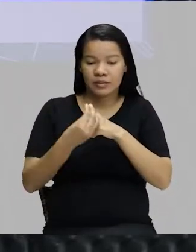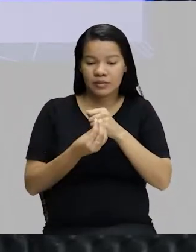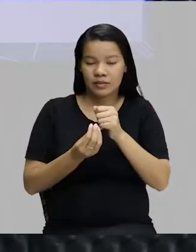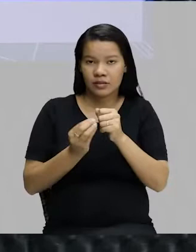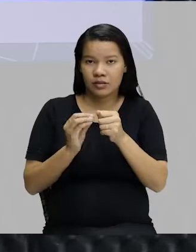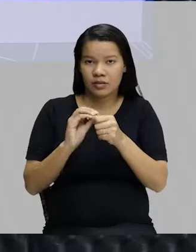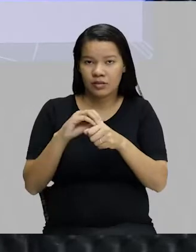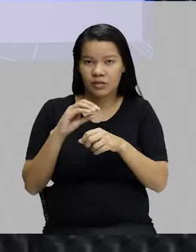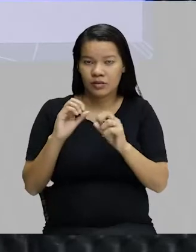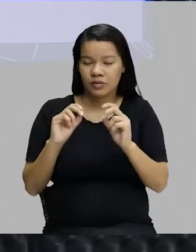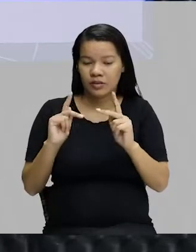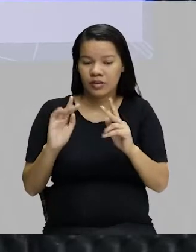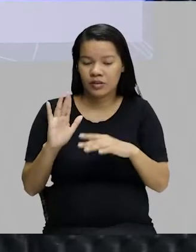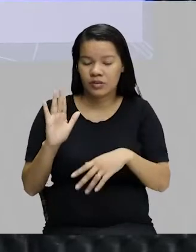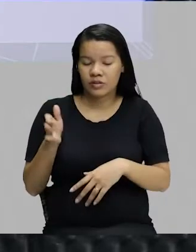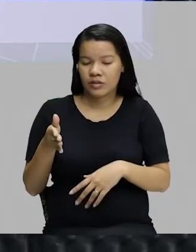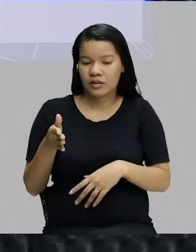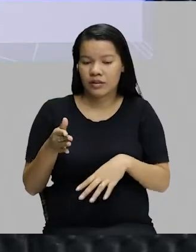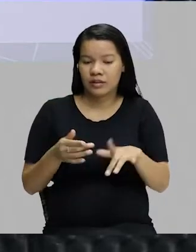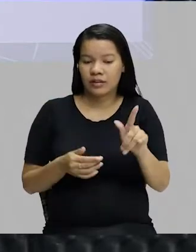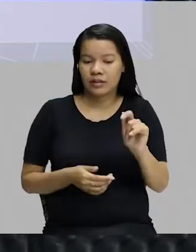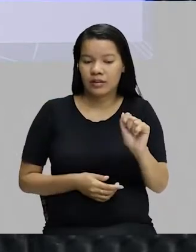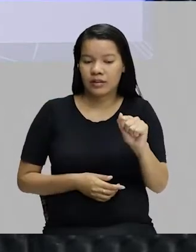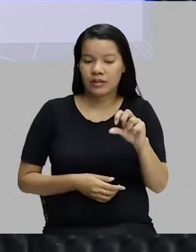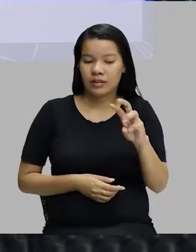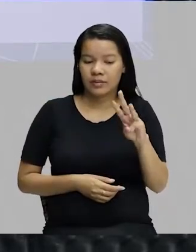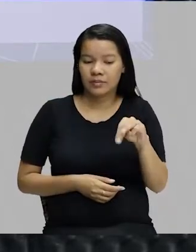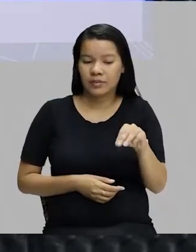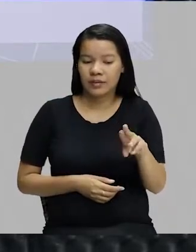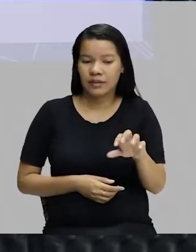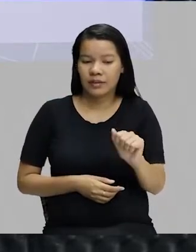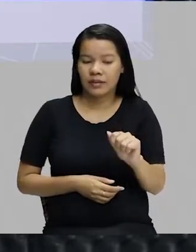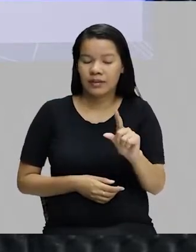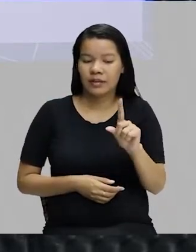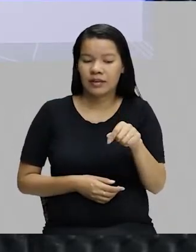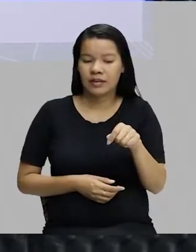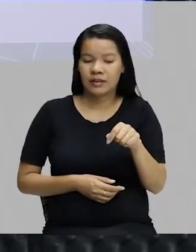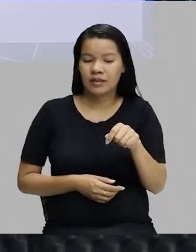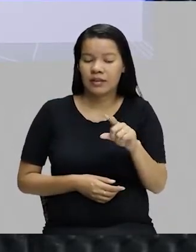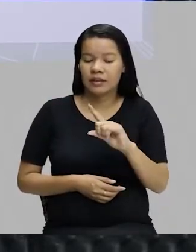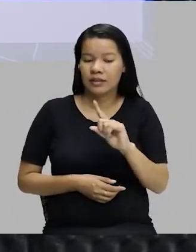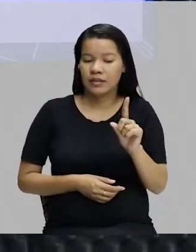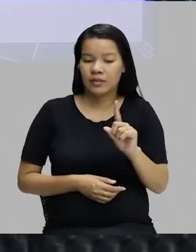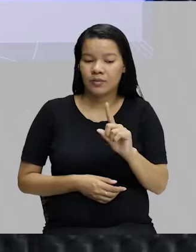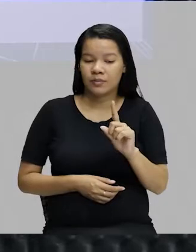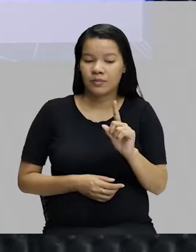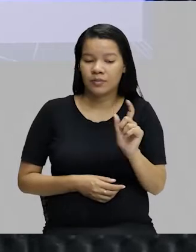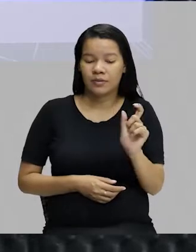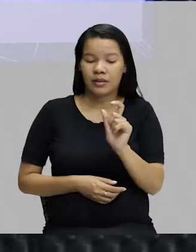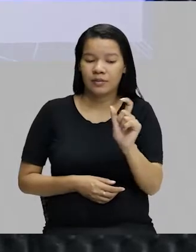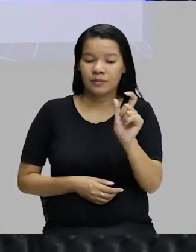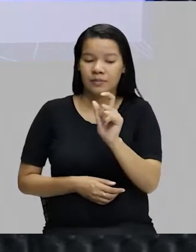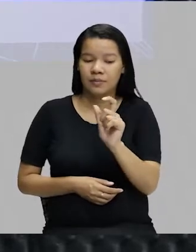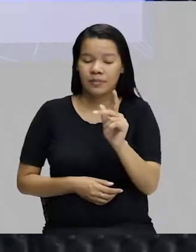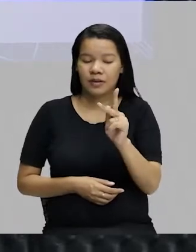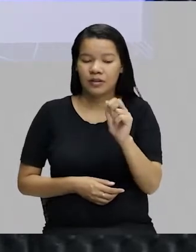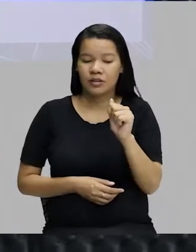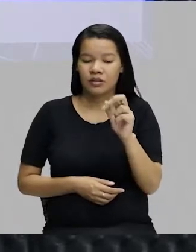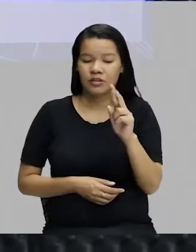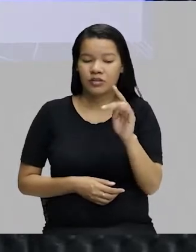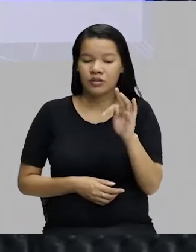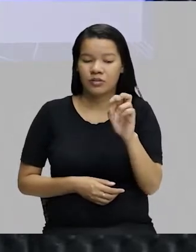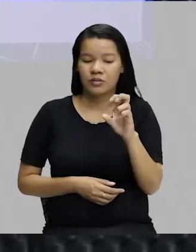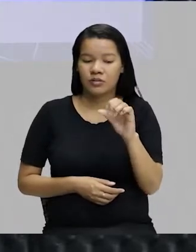certo? Já a radiação gama, ela é radiação não partícula. Então, ela não vai apresentar nem